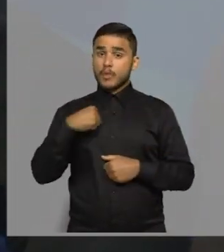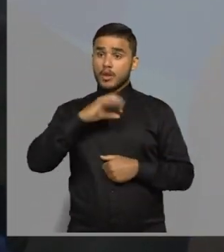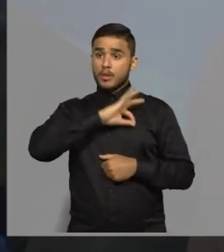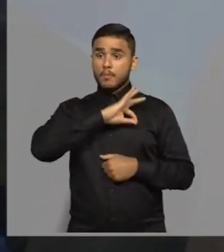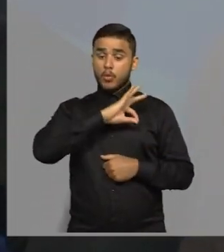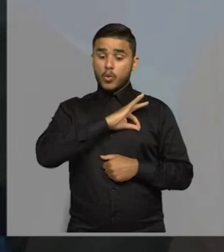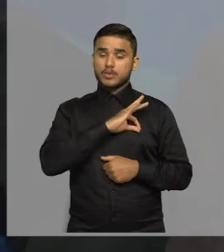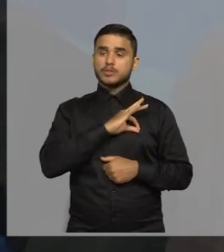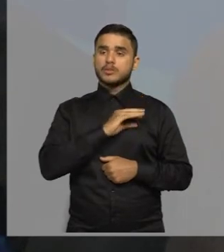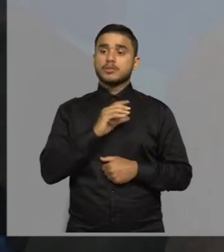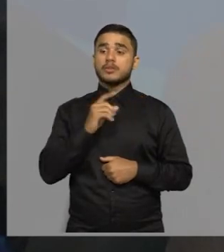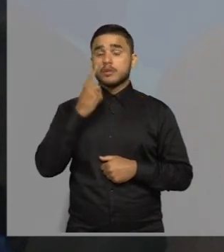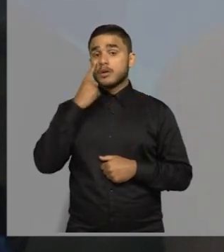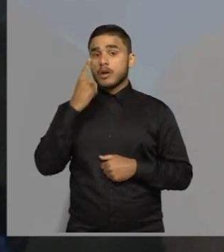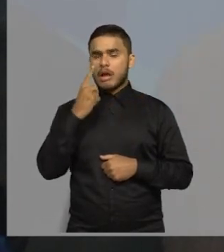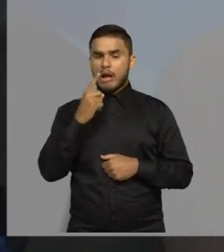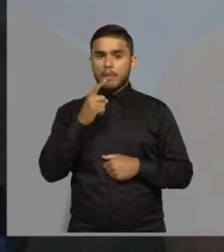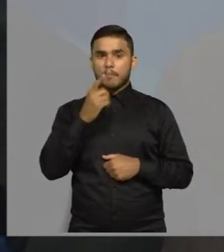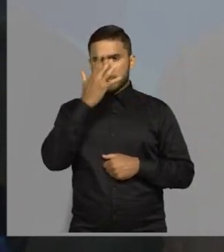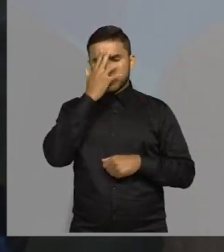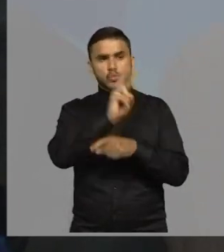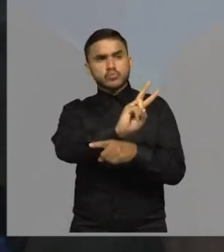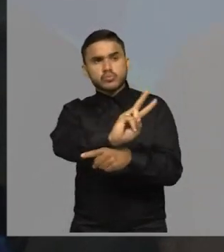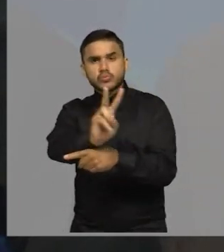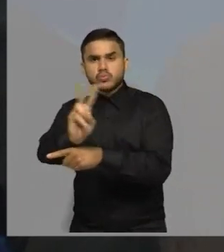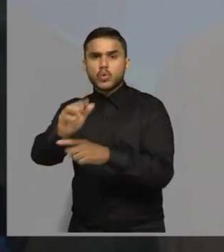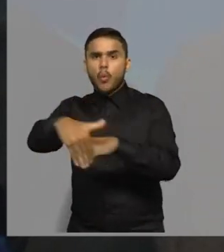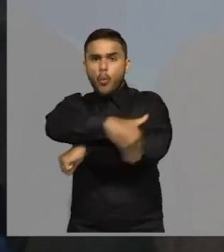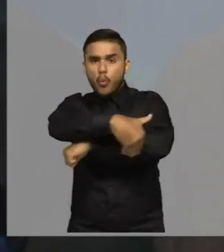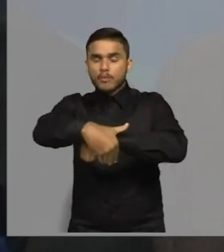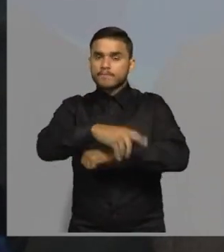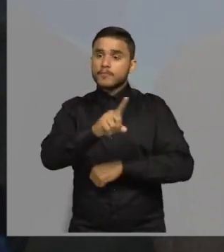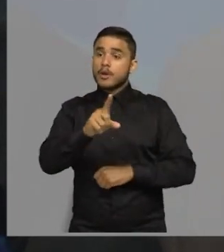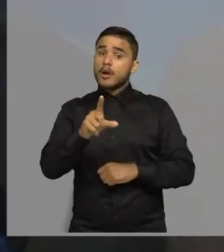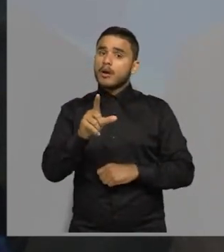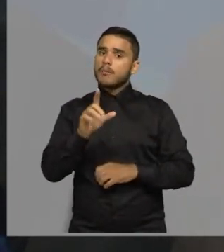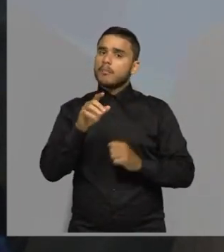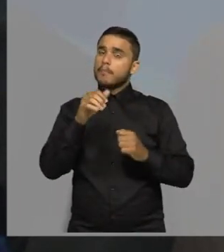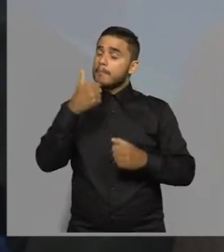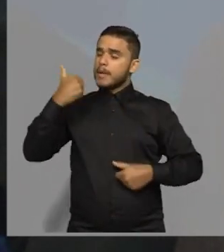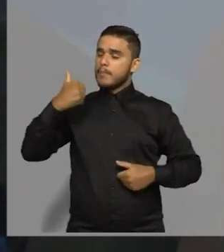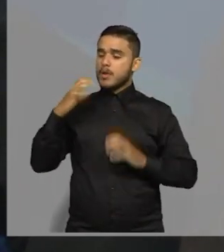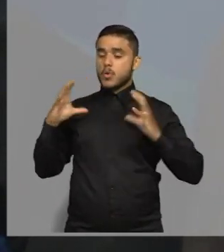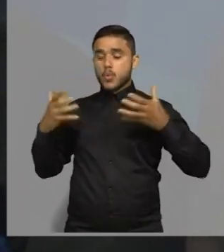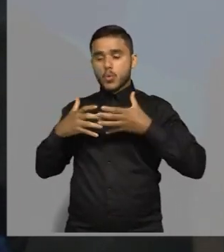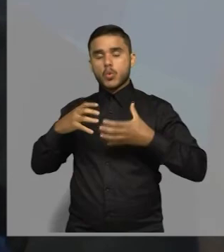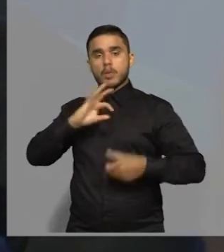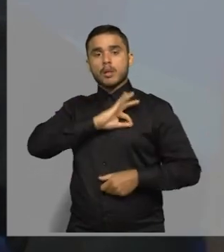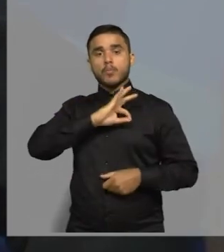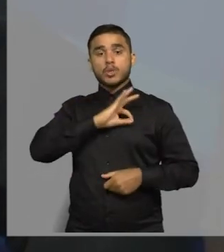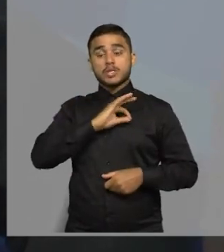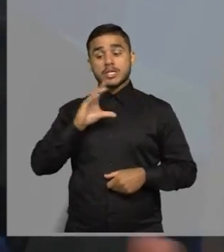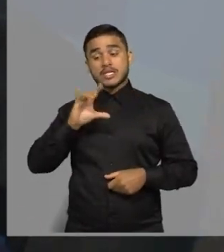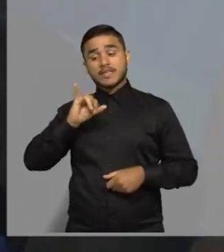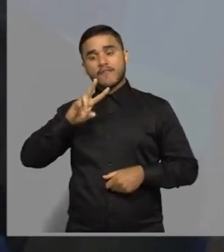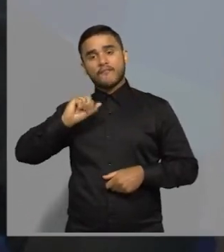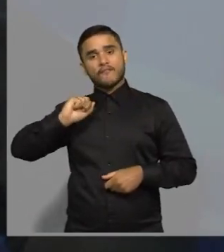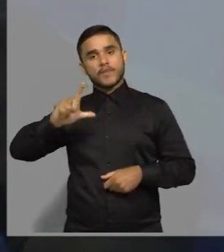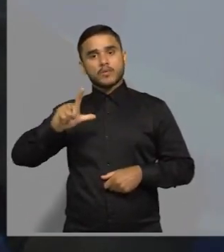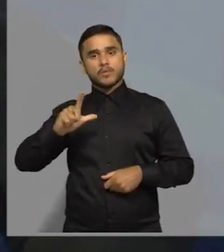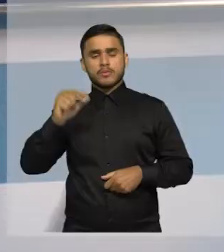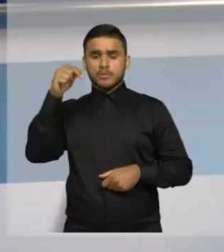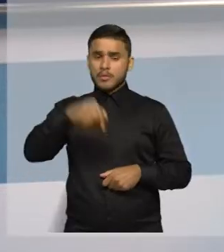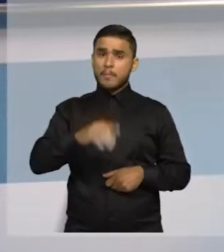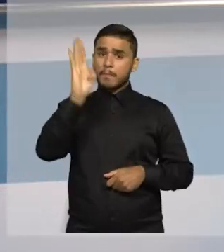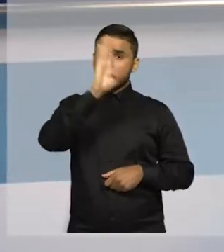polícia técnica, a inteligência policial e a polícia investigativa, para que os crimes não fiquem impunes. Porque o que tem no Brasil é o